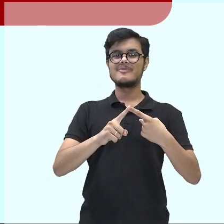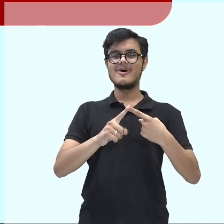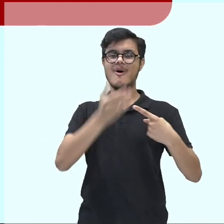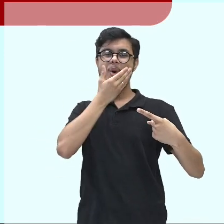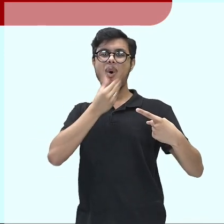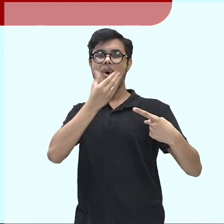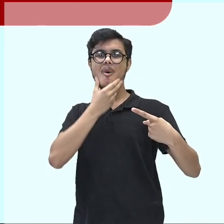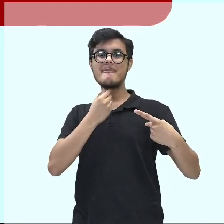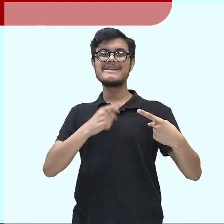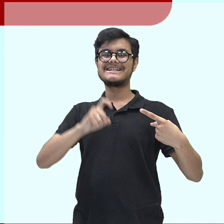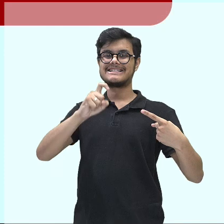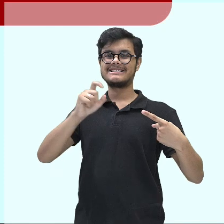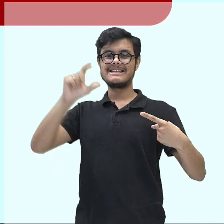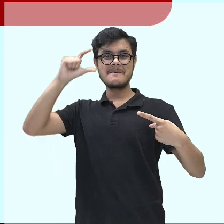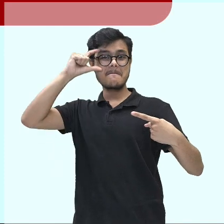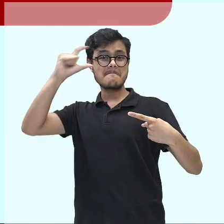análise